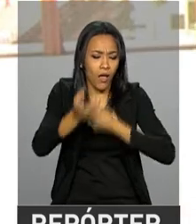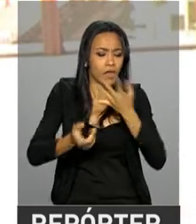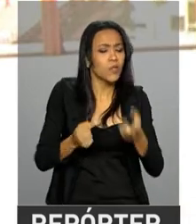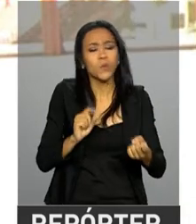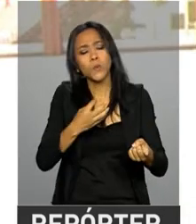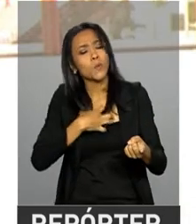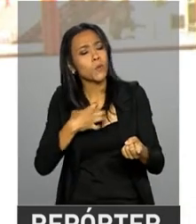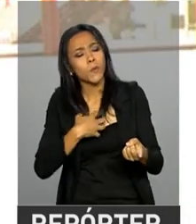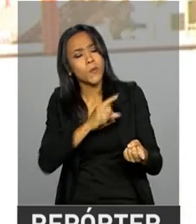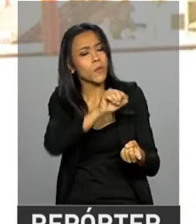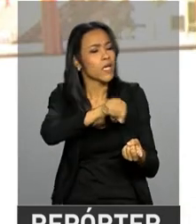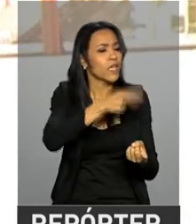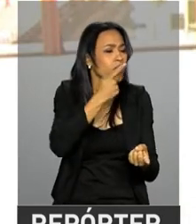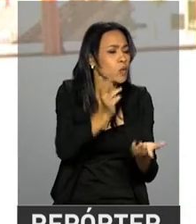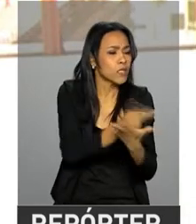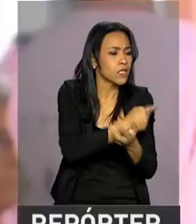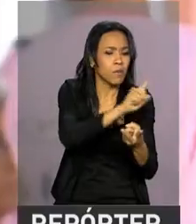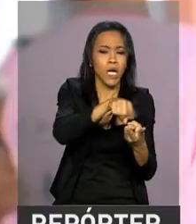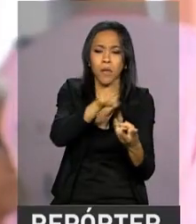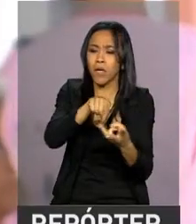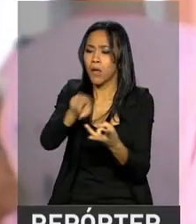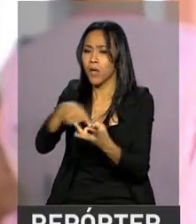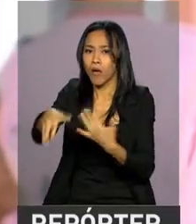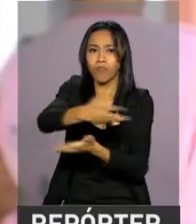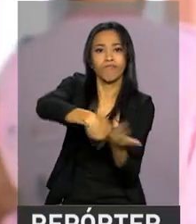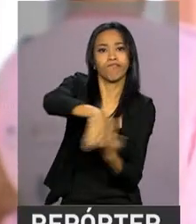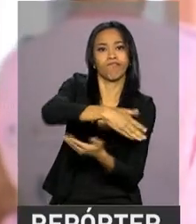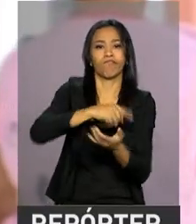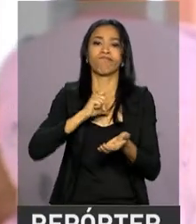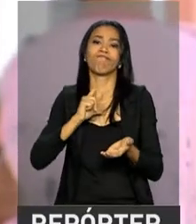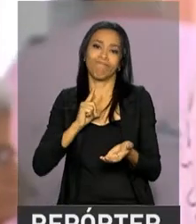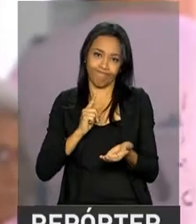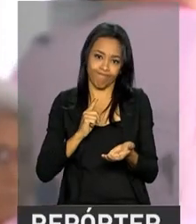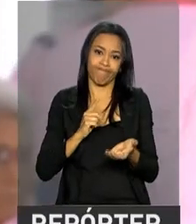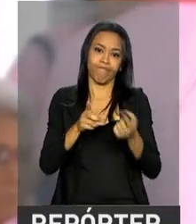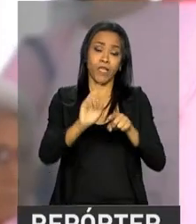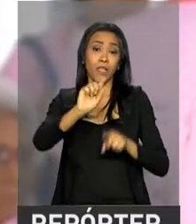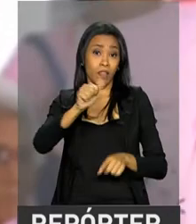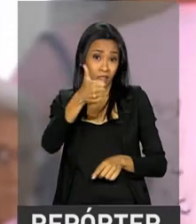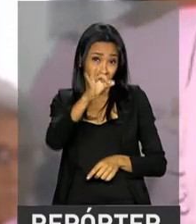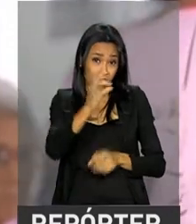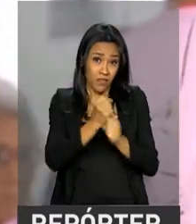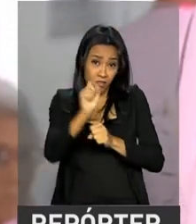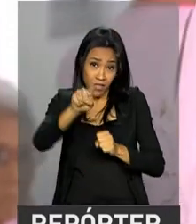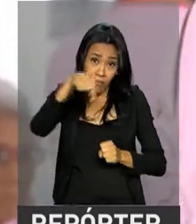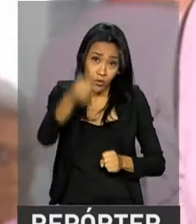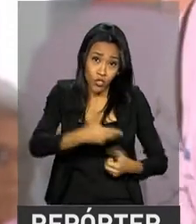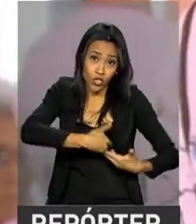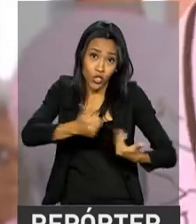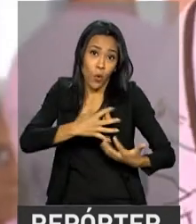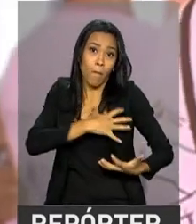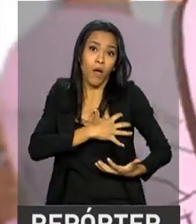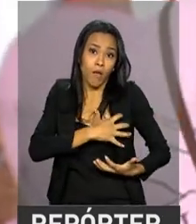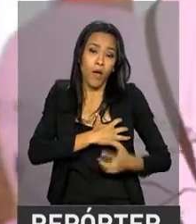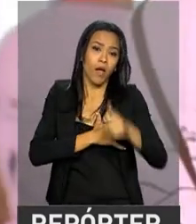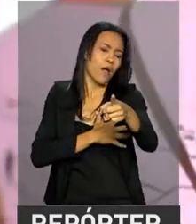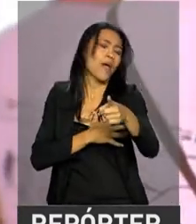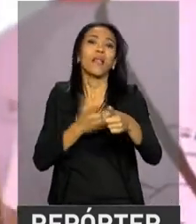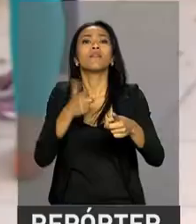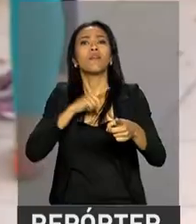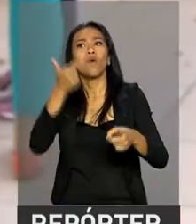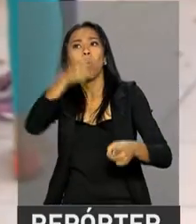uma estava enfrentando a sua doença dez anos após a cirurgia da retirada da mama rose ele não teve apenas o ser